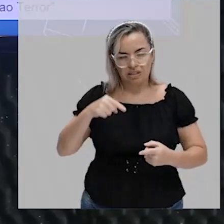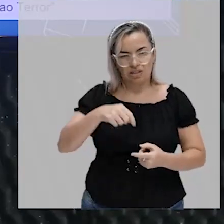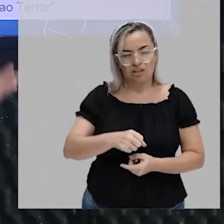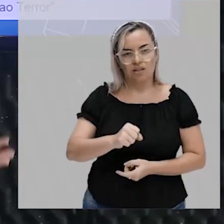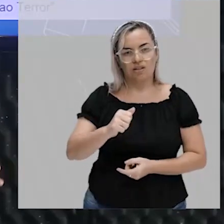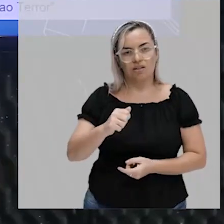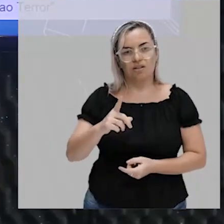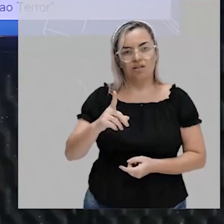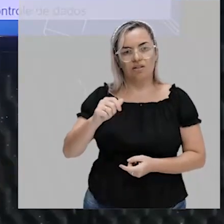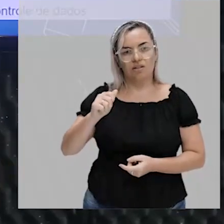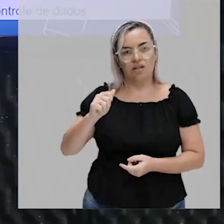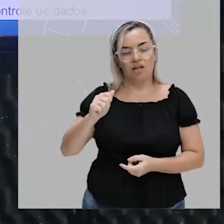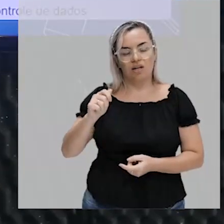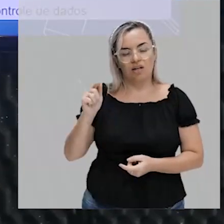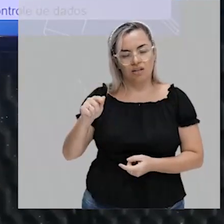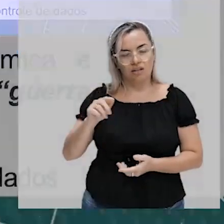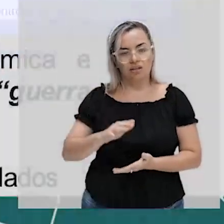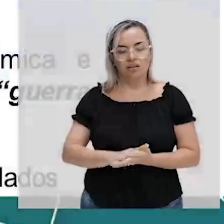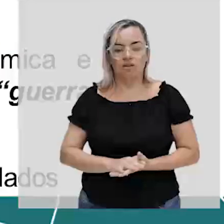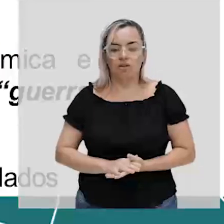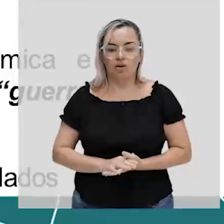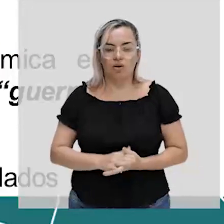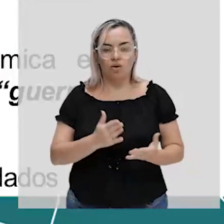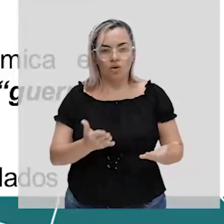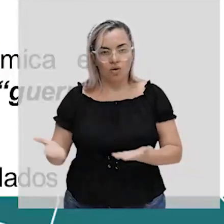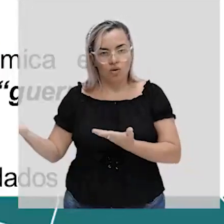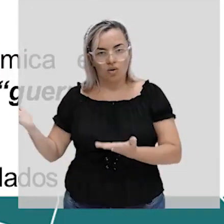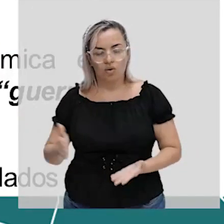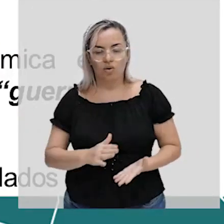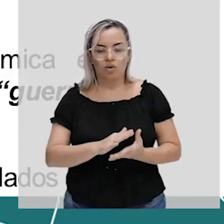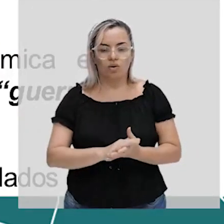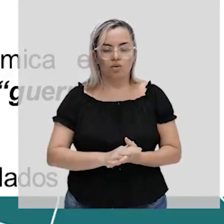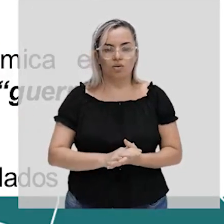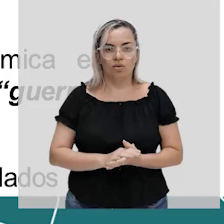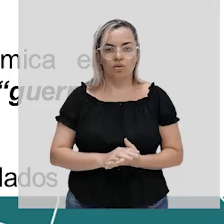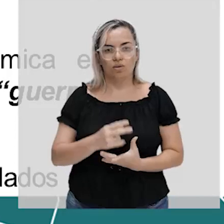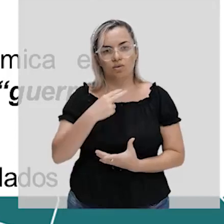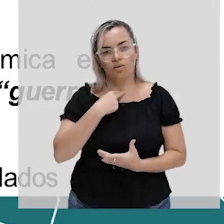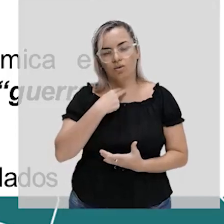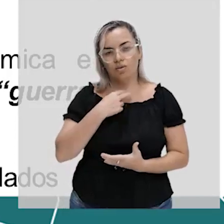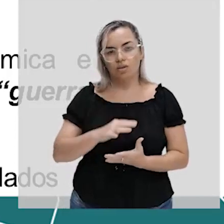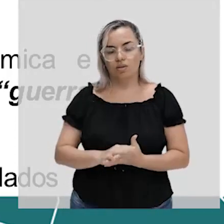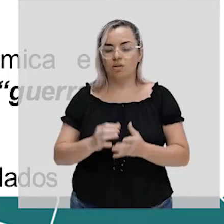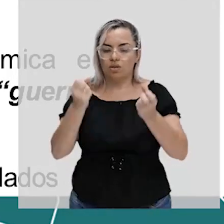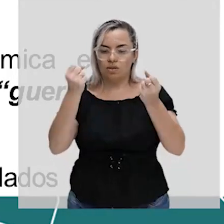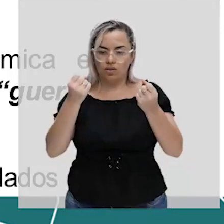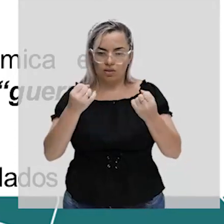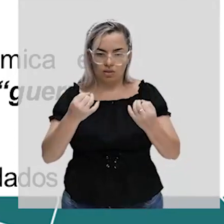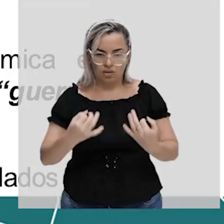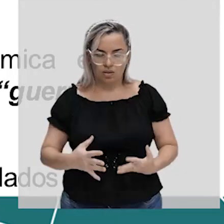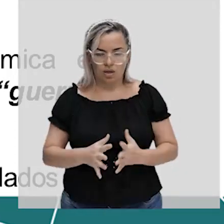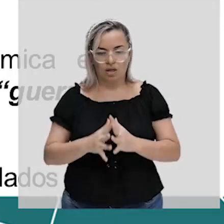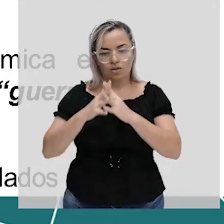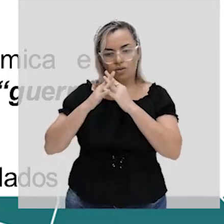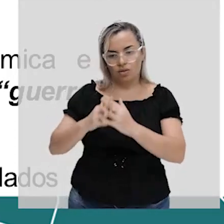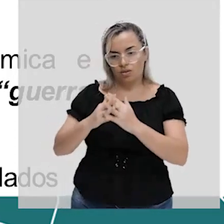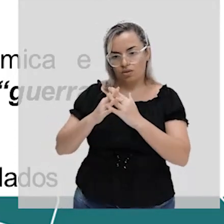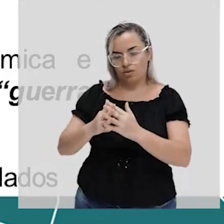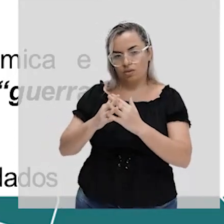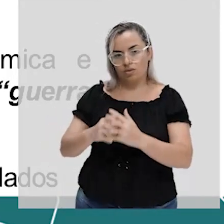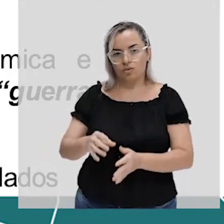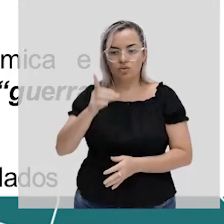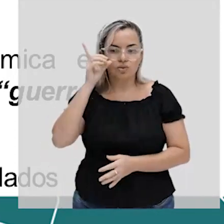gente finalizar, galera, tá bom? Não podemos deixar de falar sobre a nova tensão, que é sobre Estados Unidos e China. Como eu te disse, fica muito